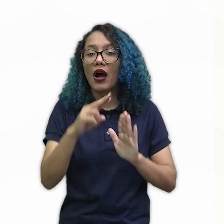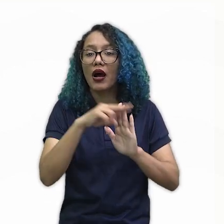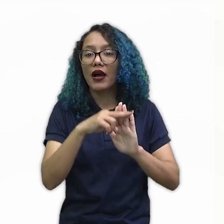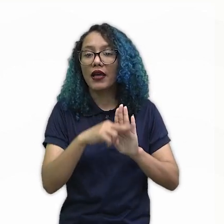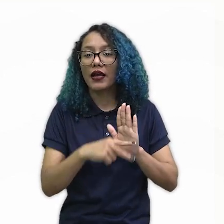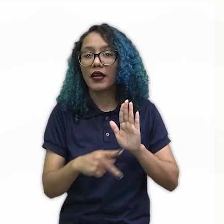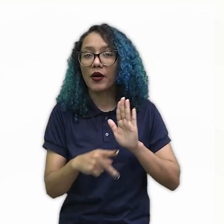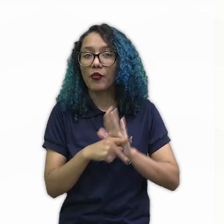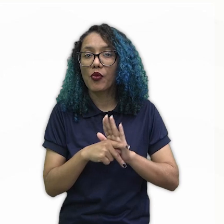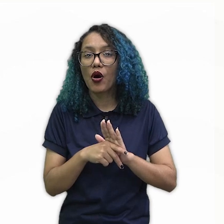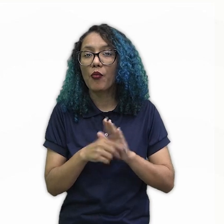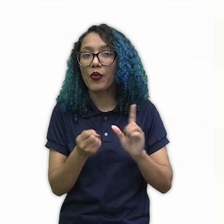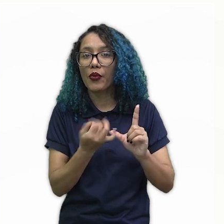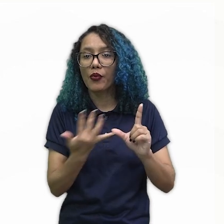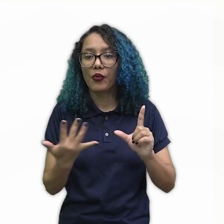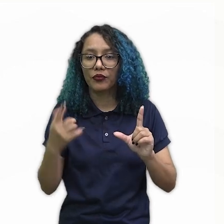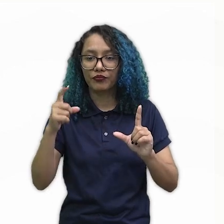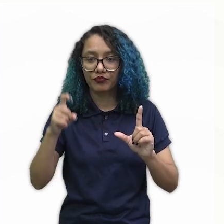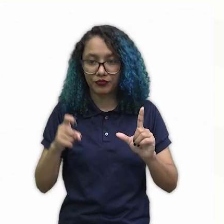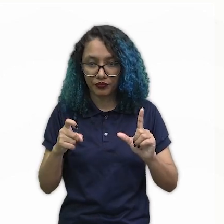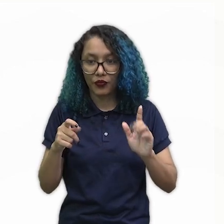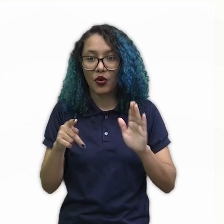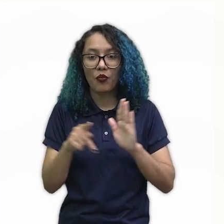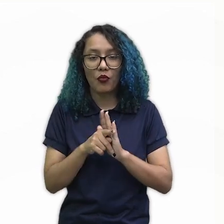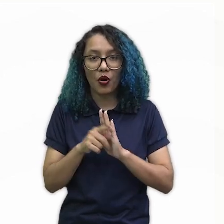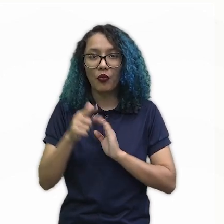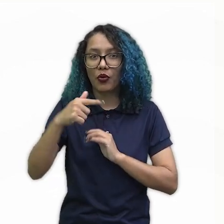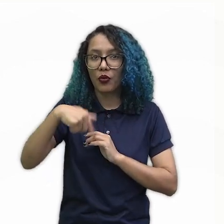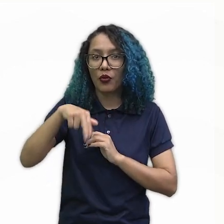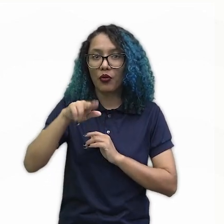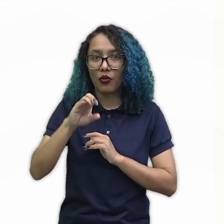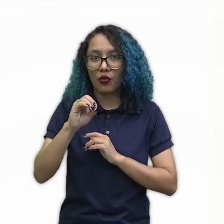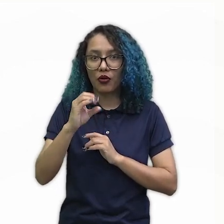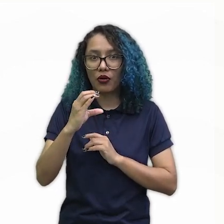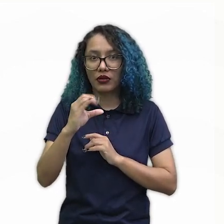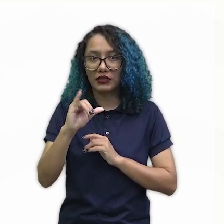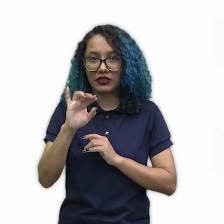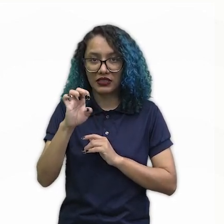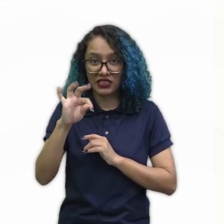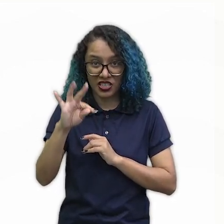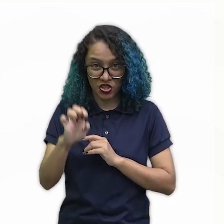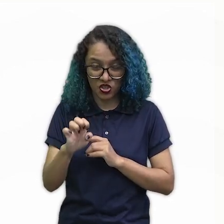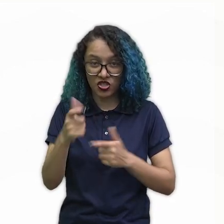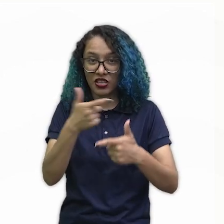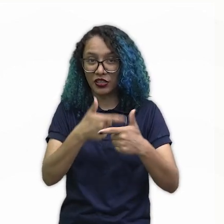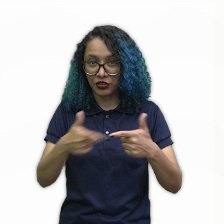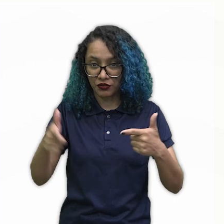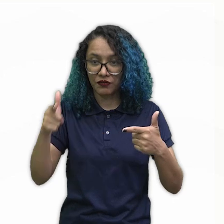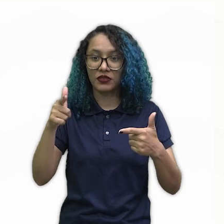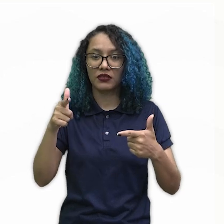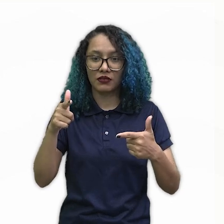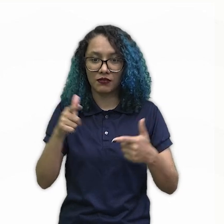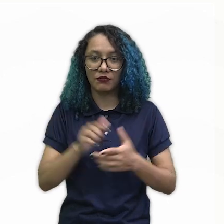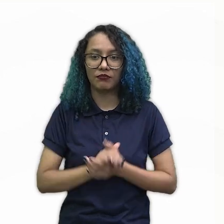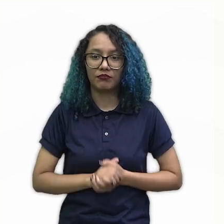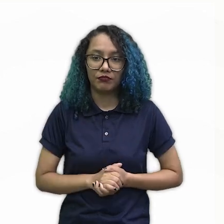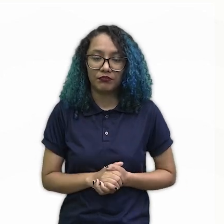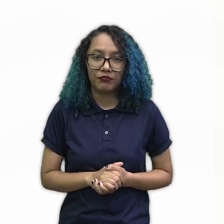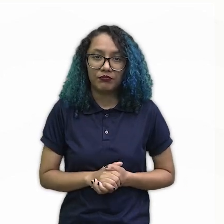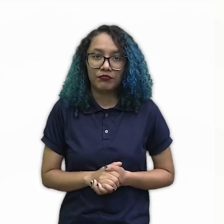propriedade ali do logaritmo do quociente. Tudo bem? O logaritmo